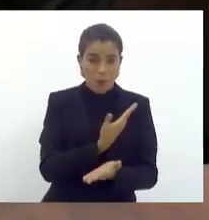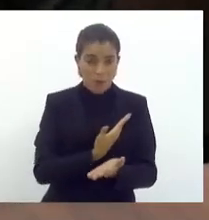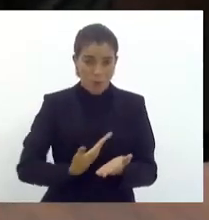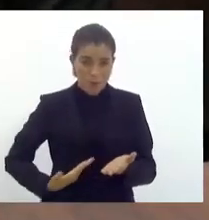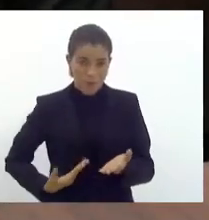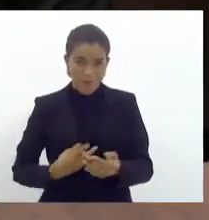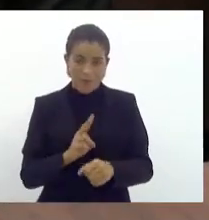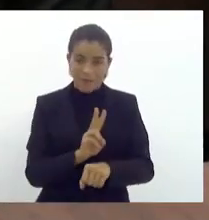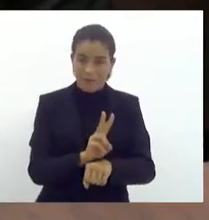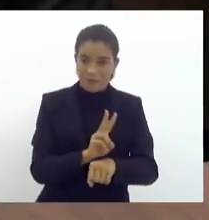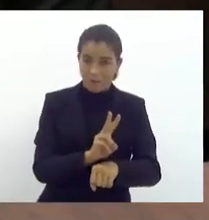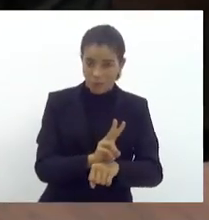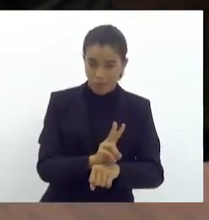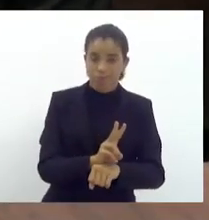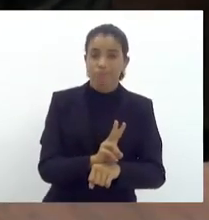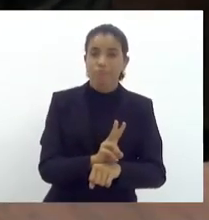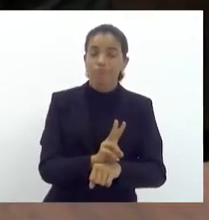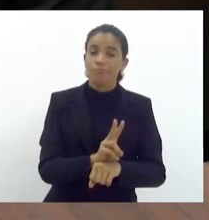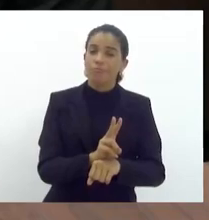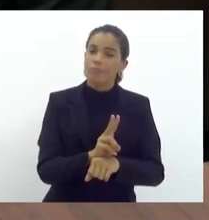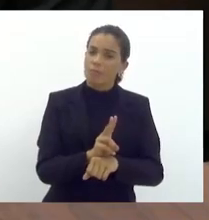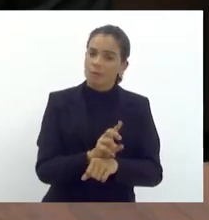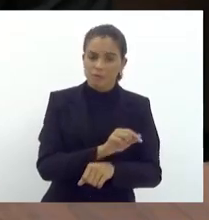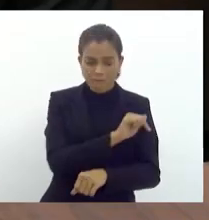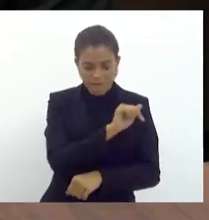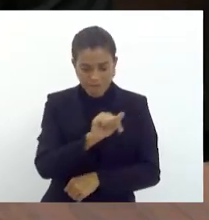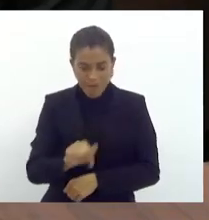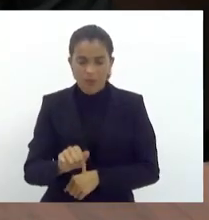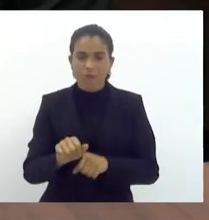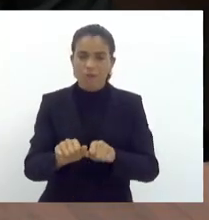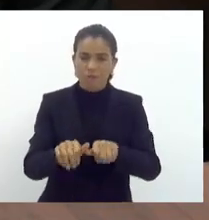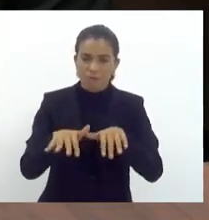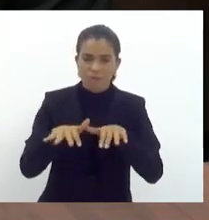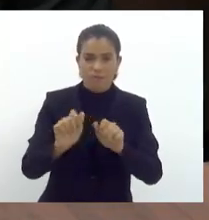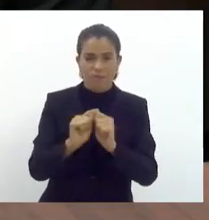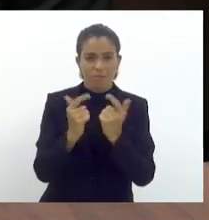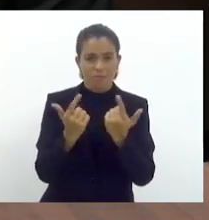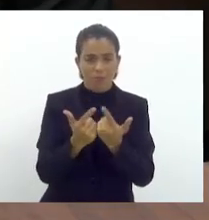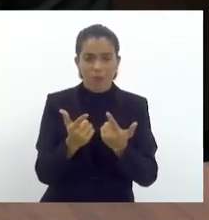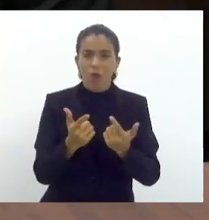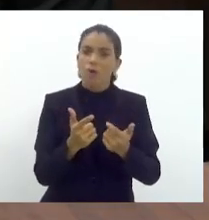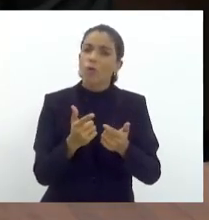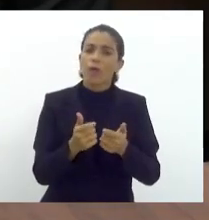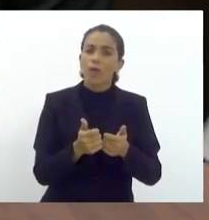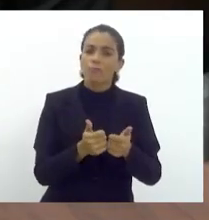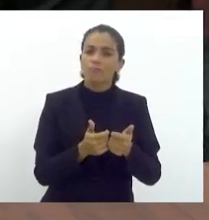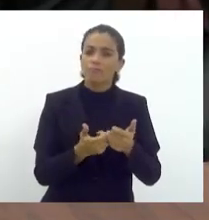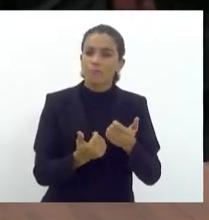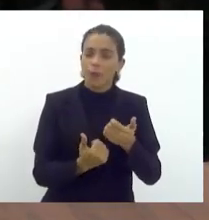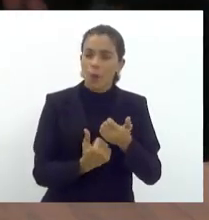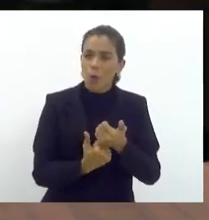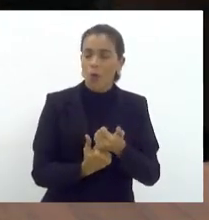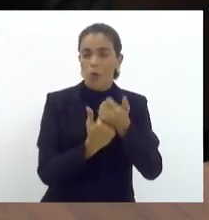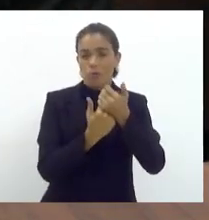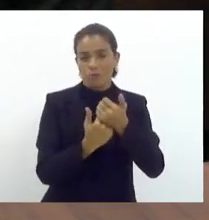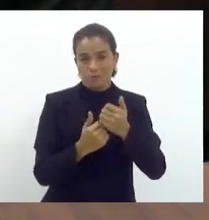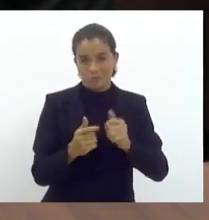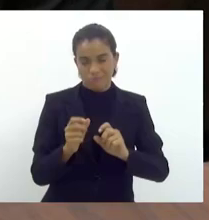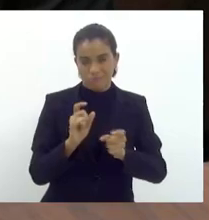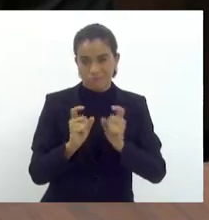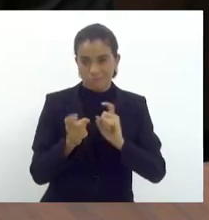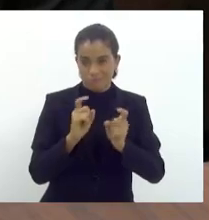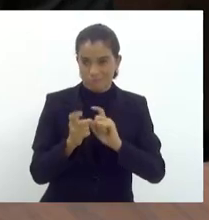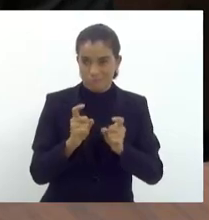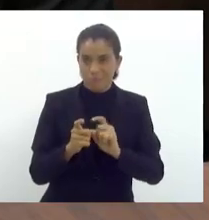em exercício veio a Assembleia Legislativa conduziu uma reunião com oposição parabenizar também a atuação